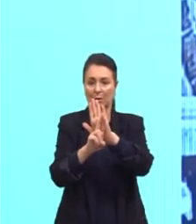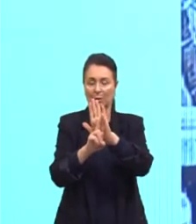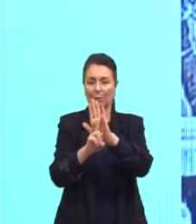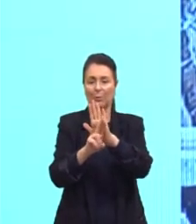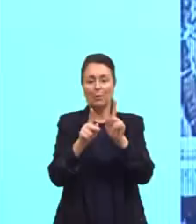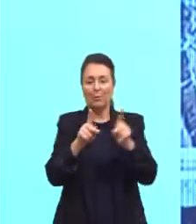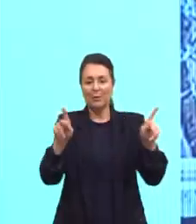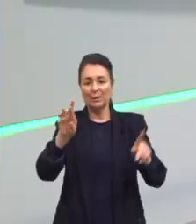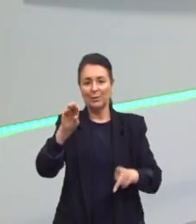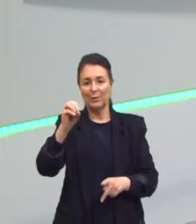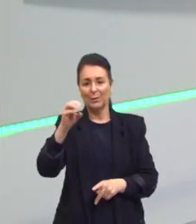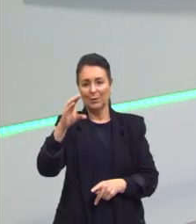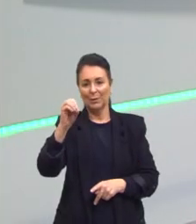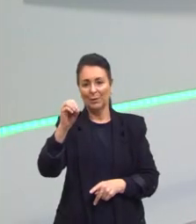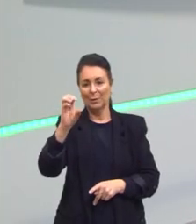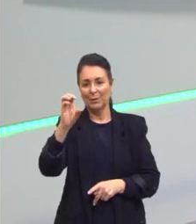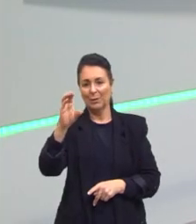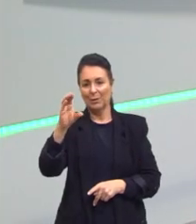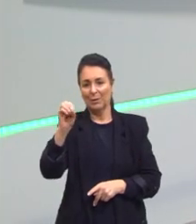Rococó